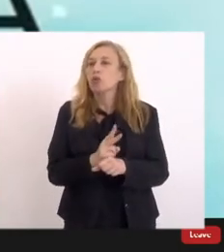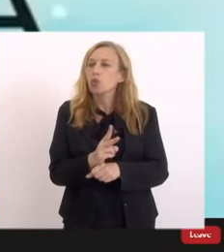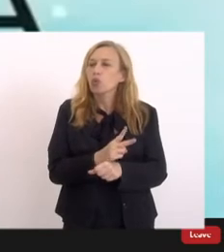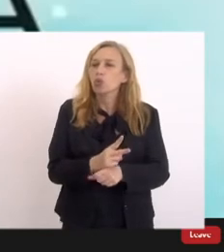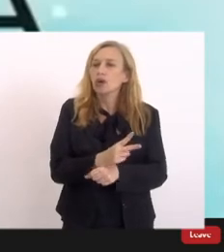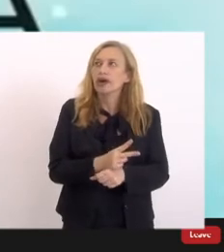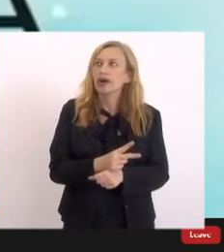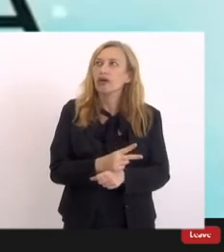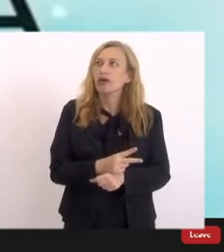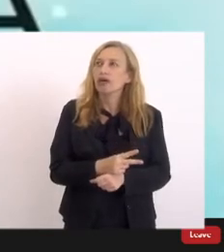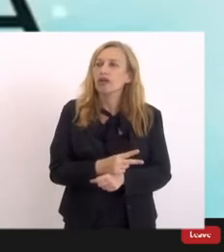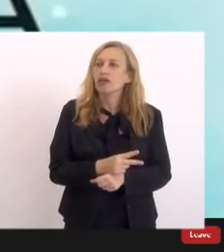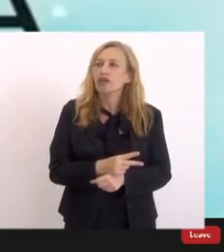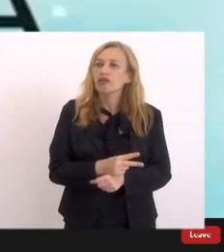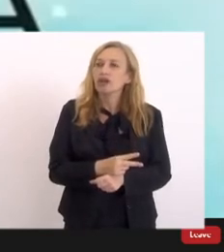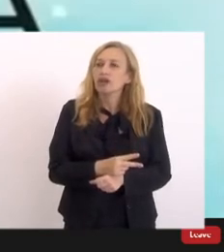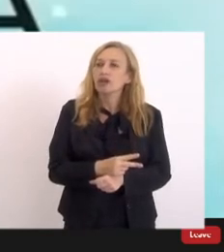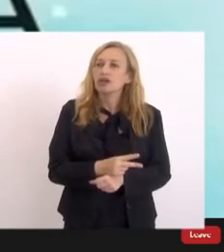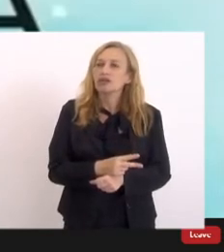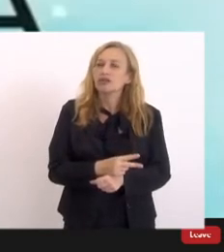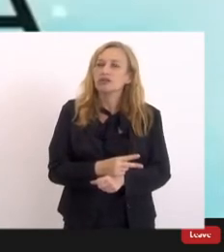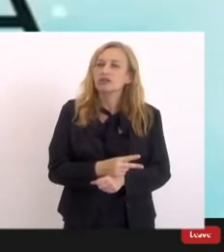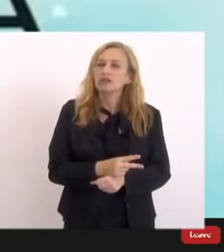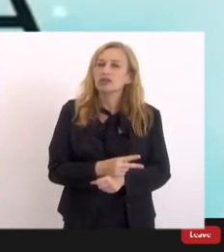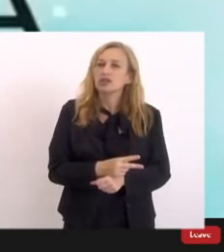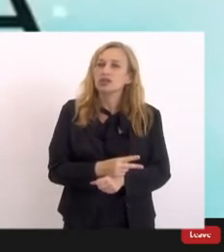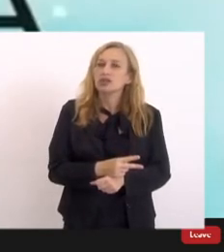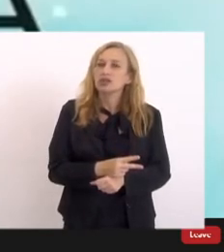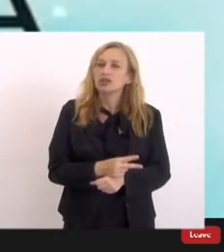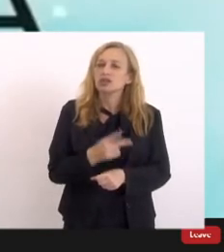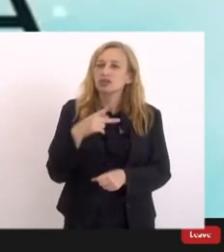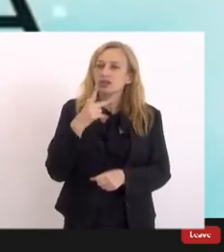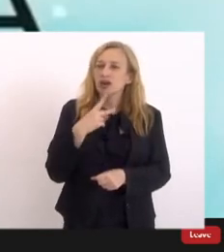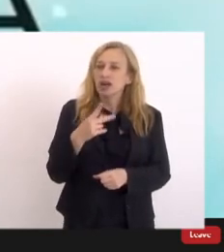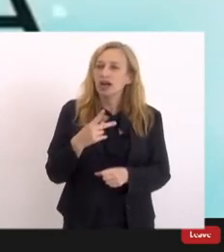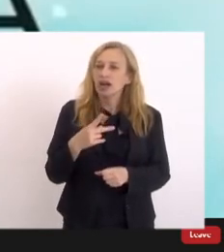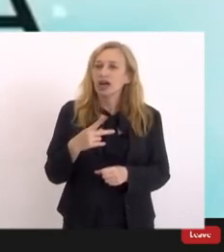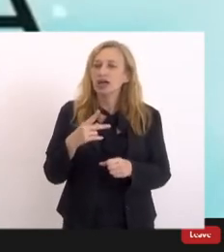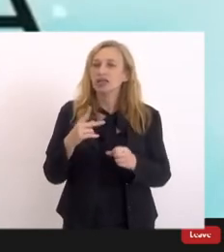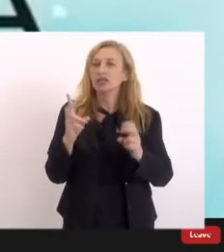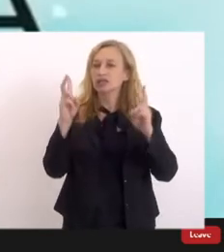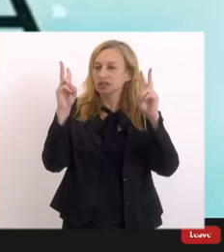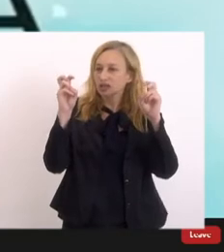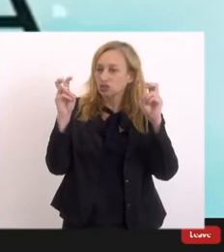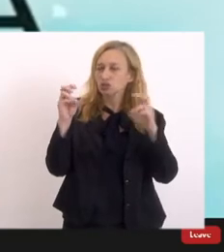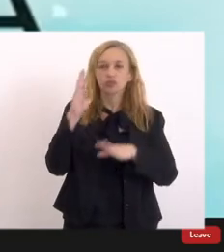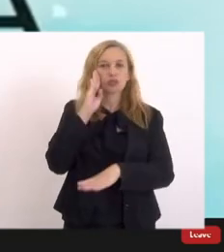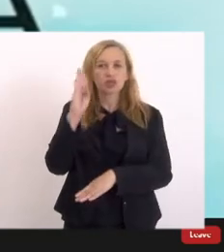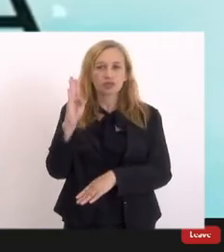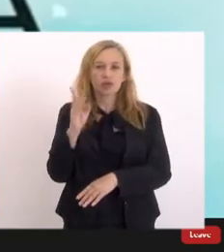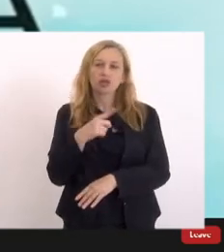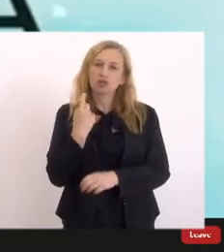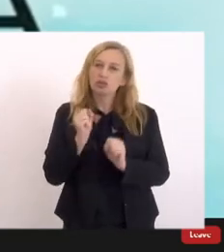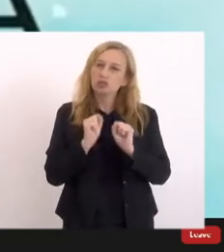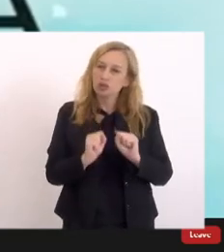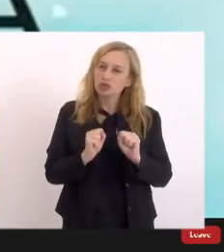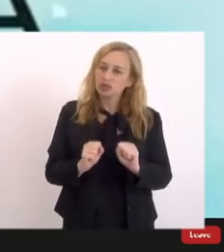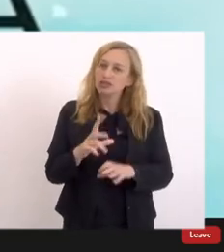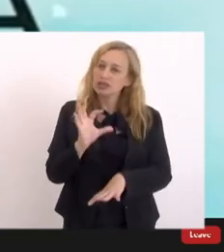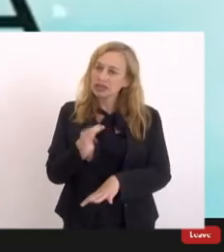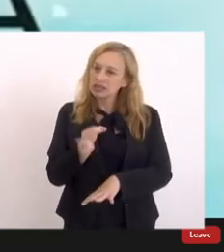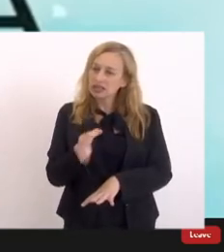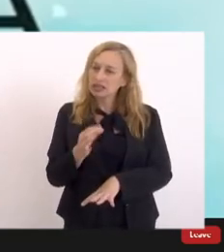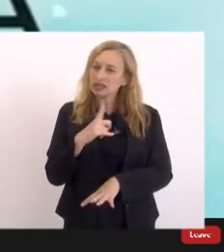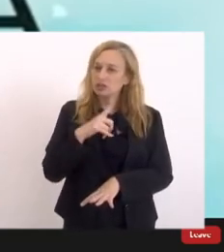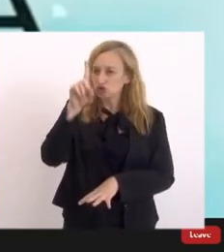né, colocar essas condições como fundamentais para que a gente possa garantir, de fato, o